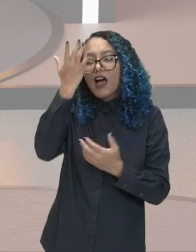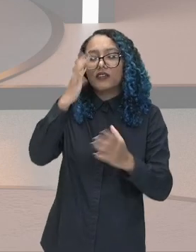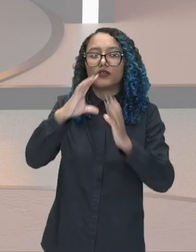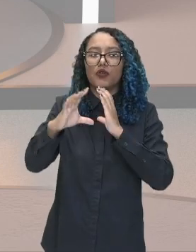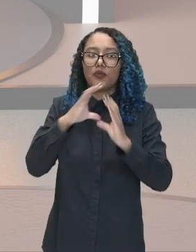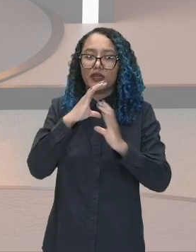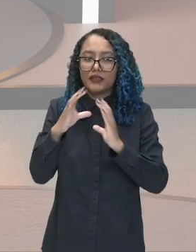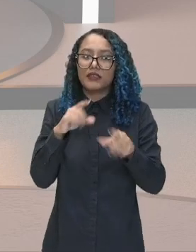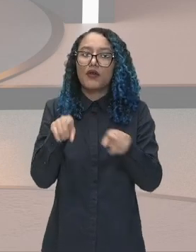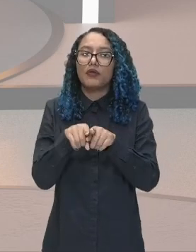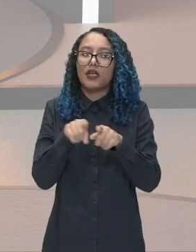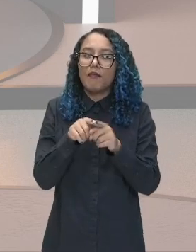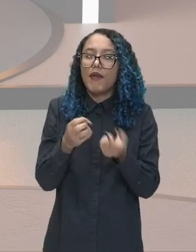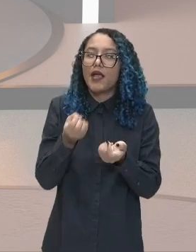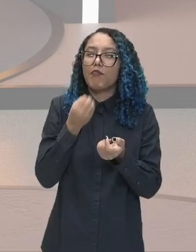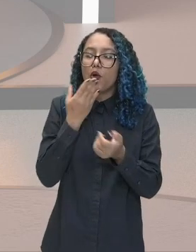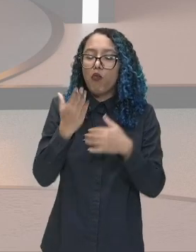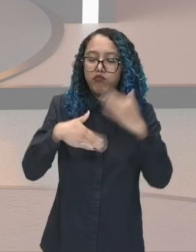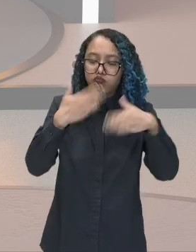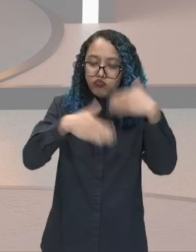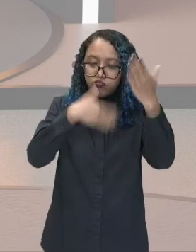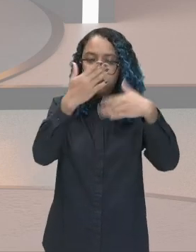o comércio. Muito bem?